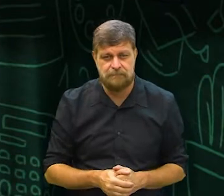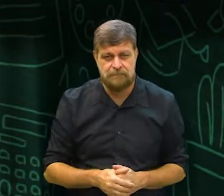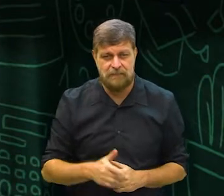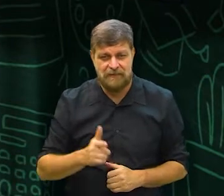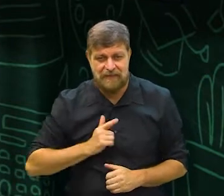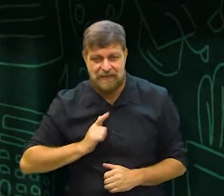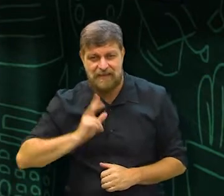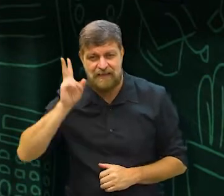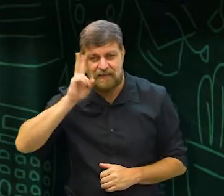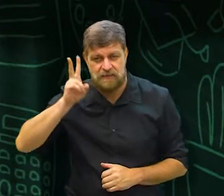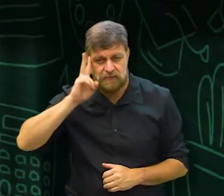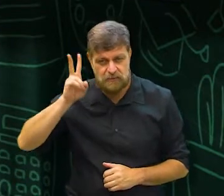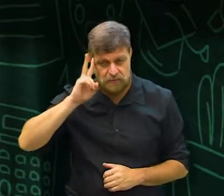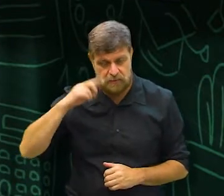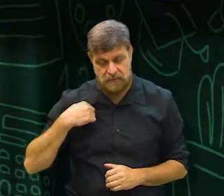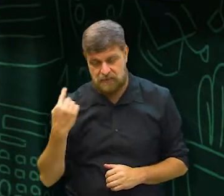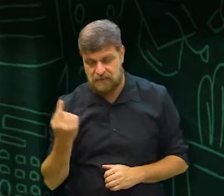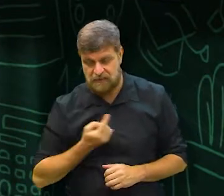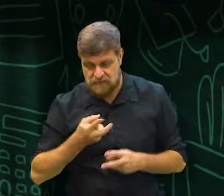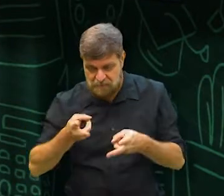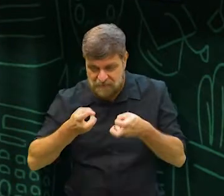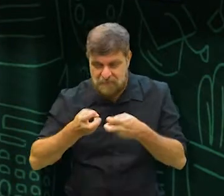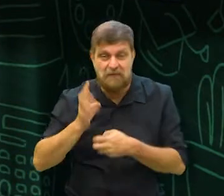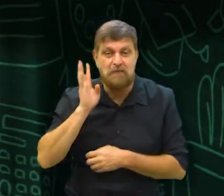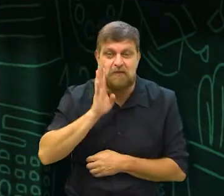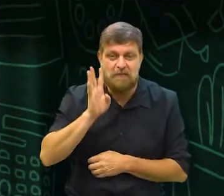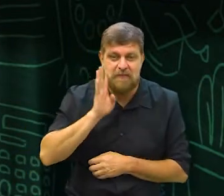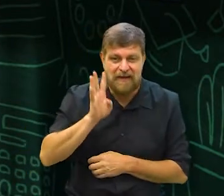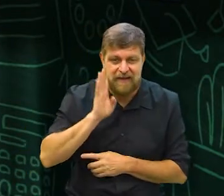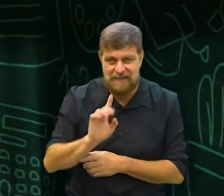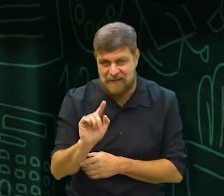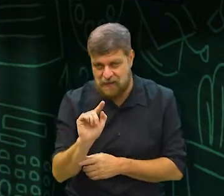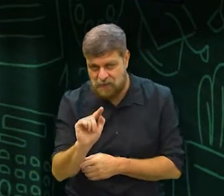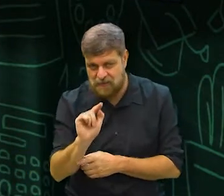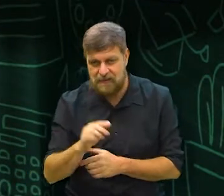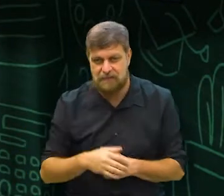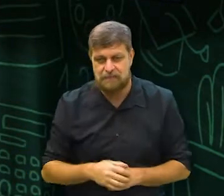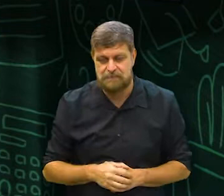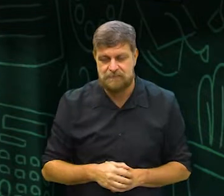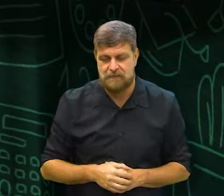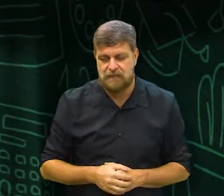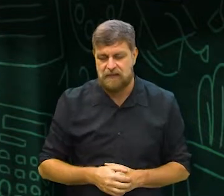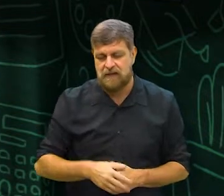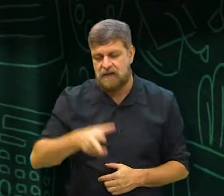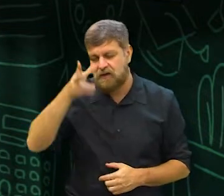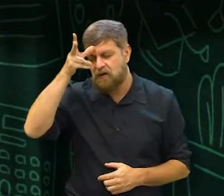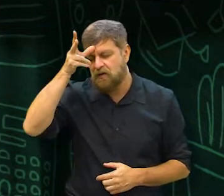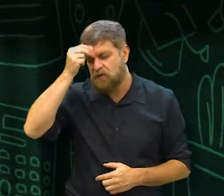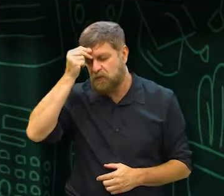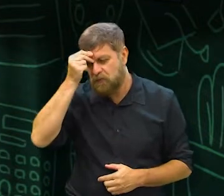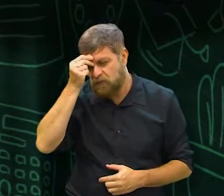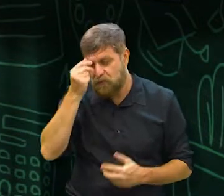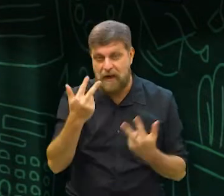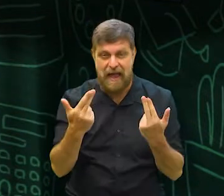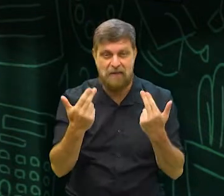muitos, né? Isso foi uma coisa muito bacana, que tem gente que fala que escrever é terapêutico, né?